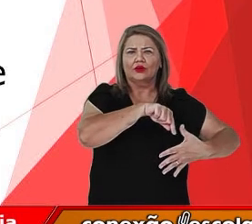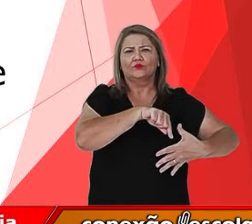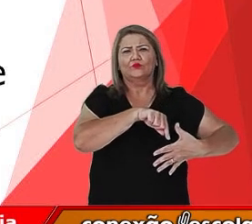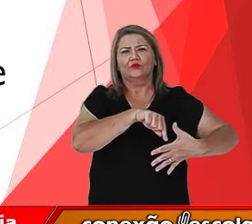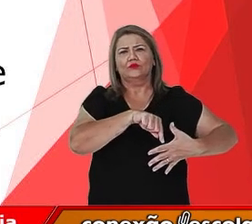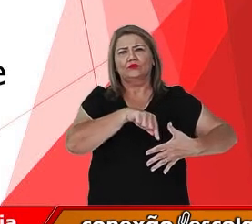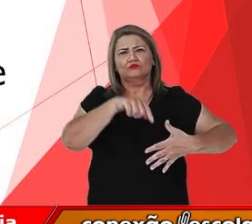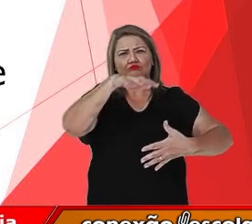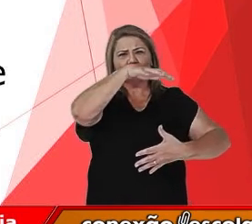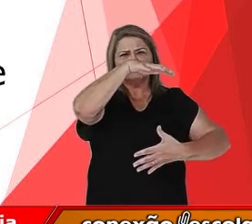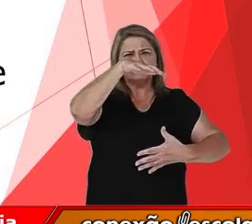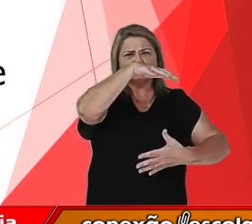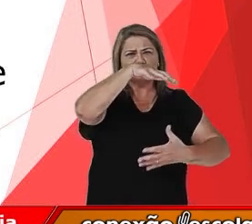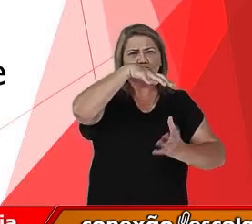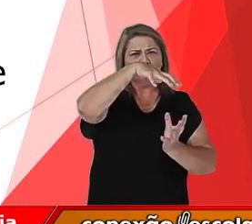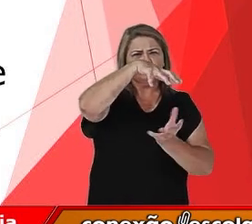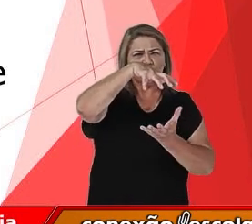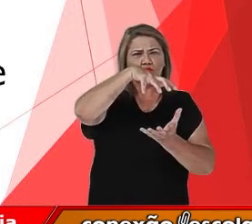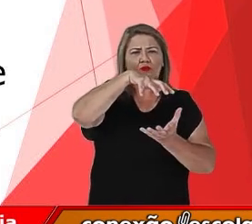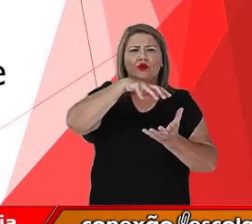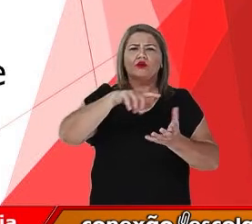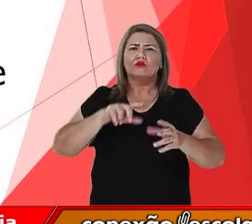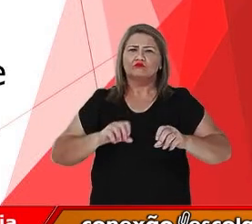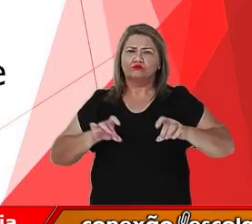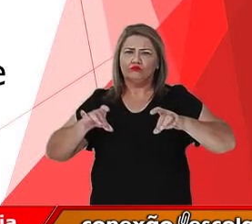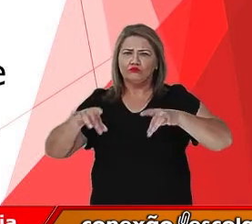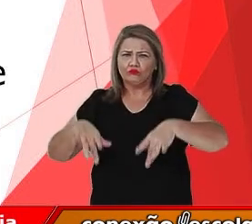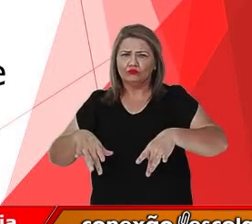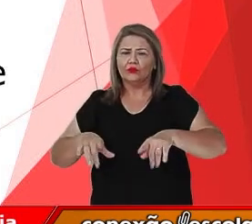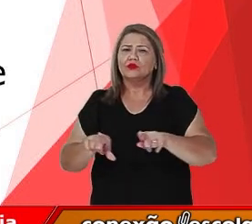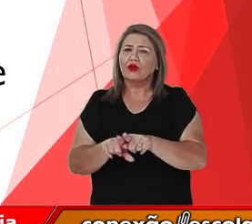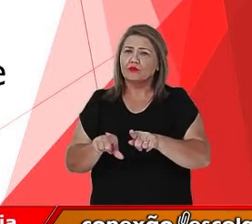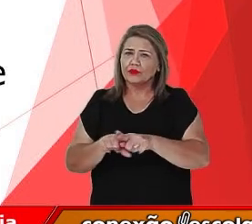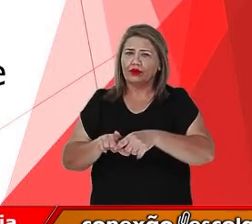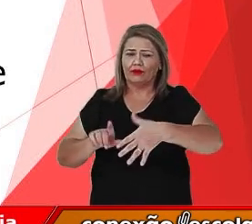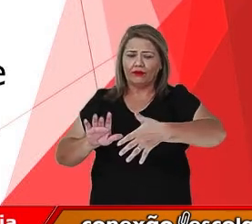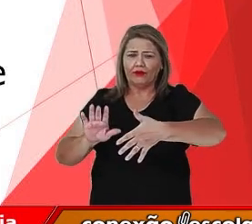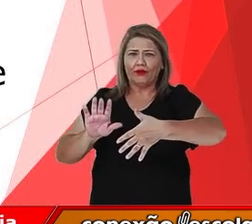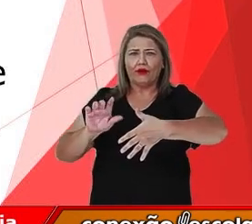antártico, Oceania e continente